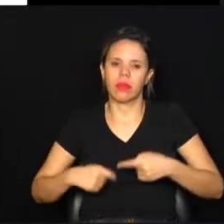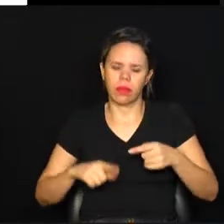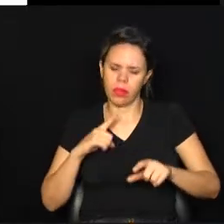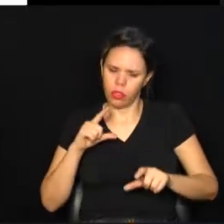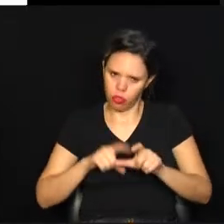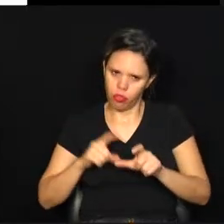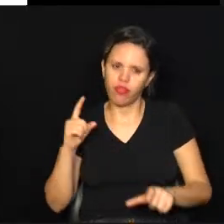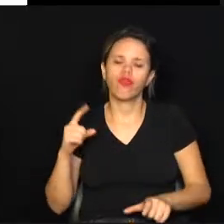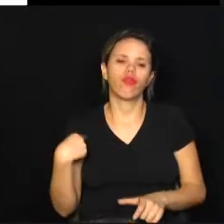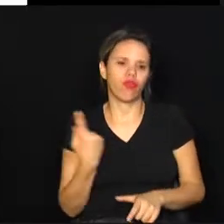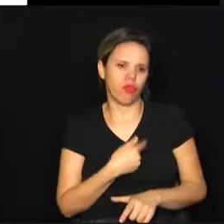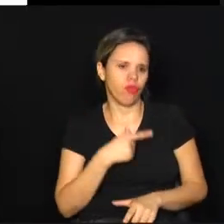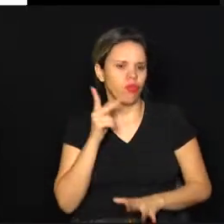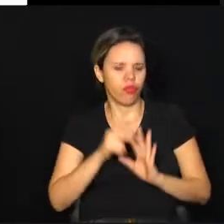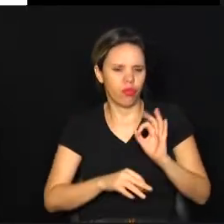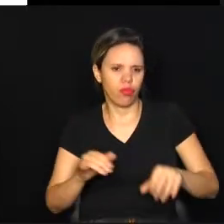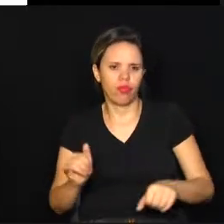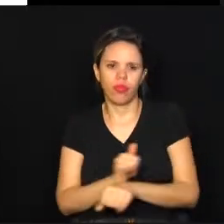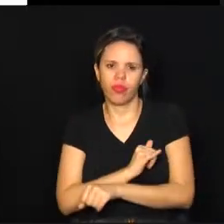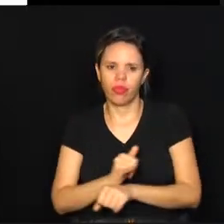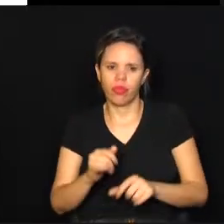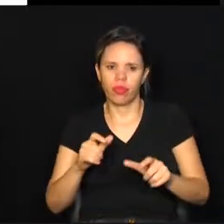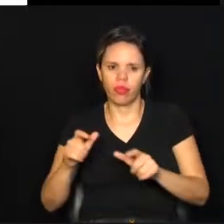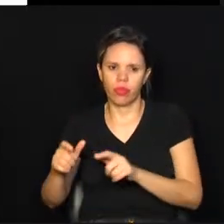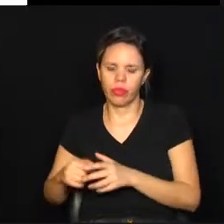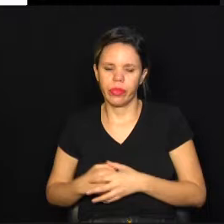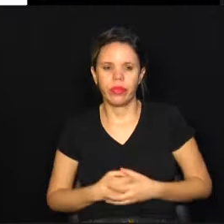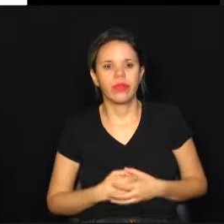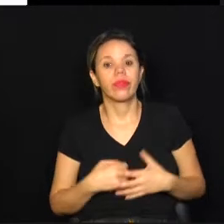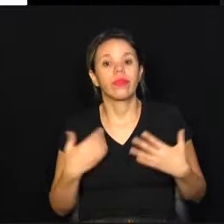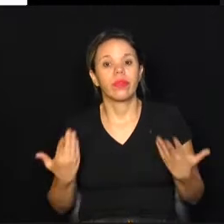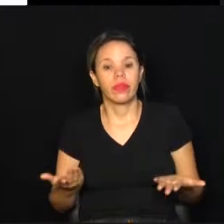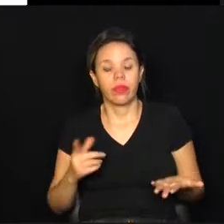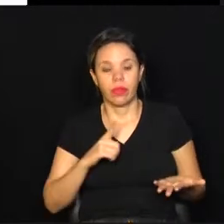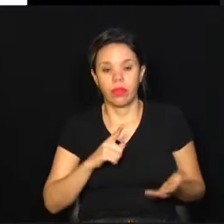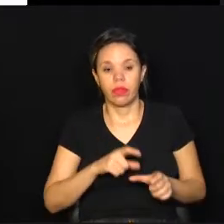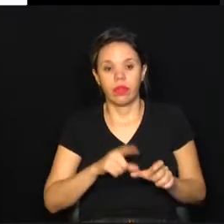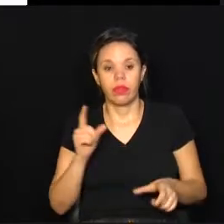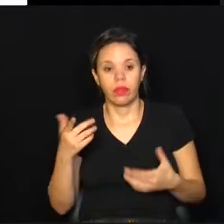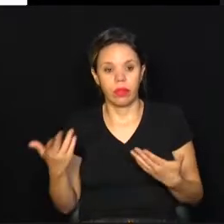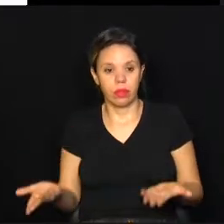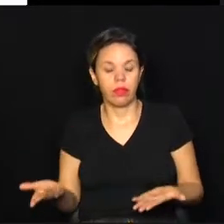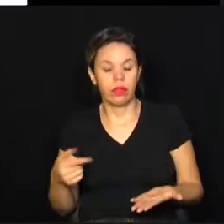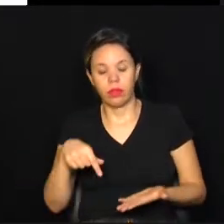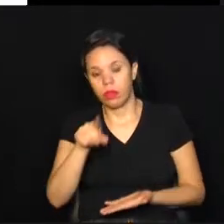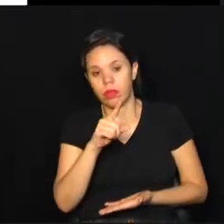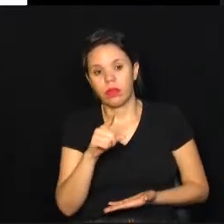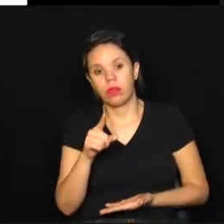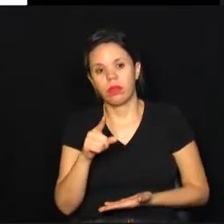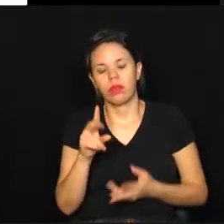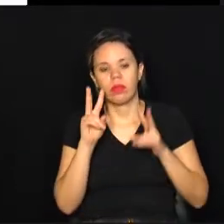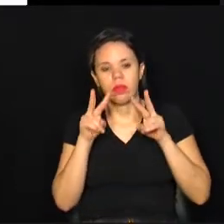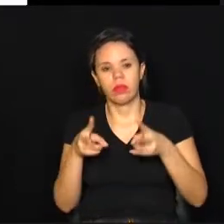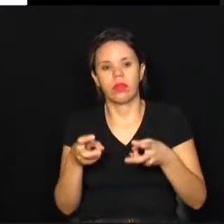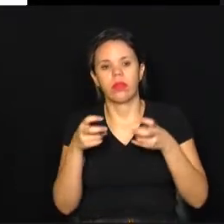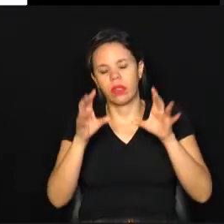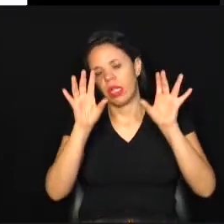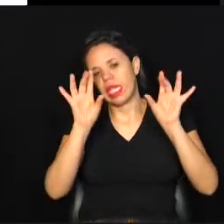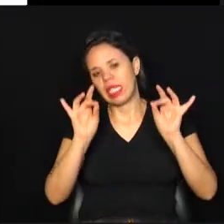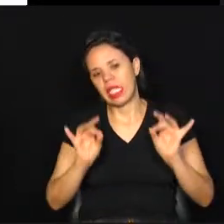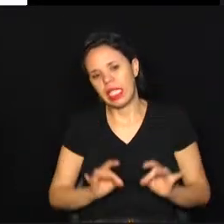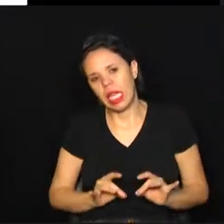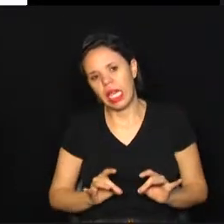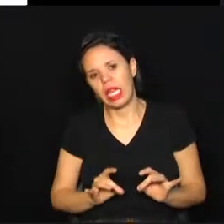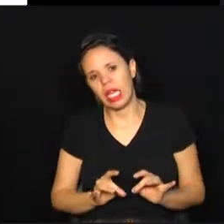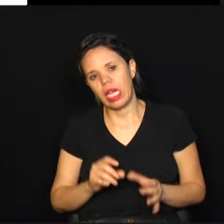autonomia para tocar os planos estratégicos ali. E quando você tem essa autonomia, você olha com mais detalhe para